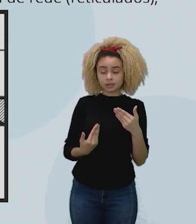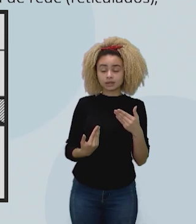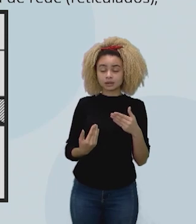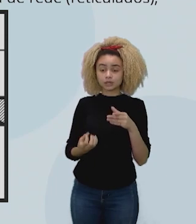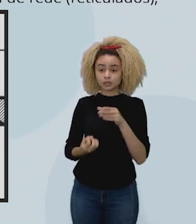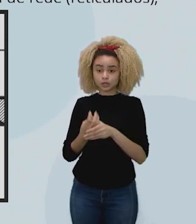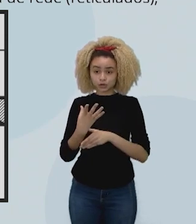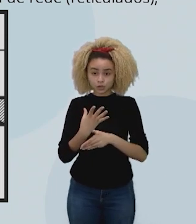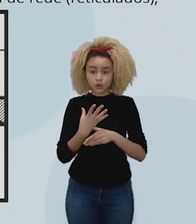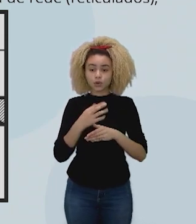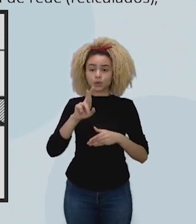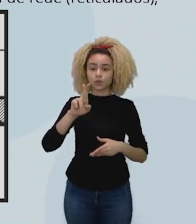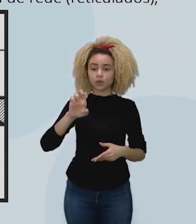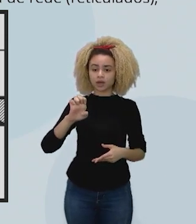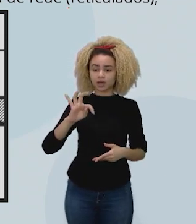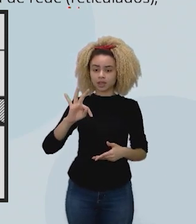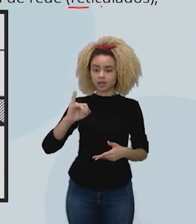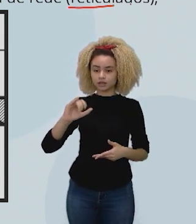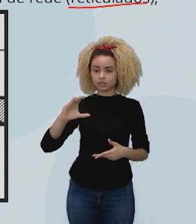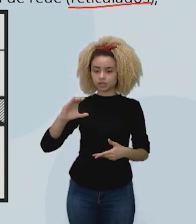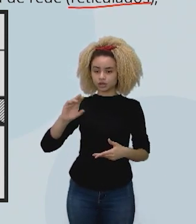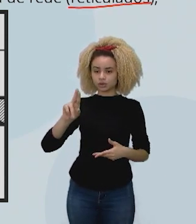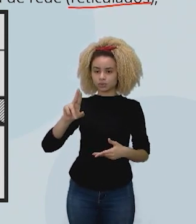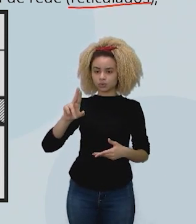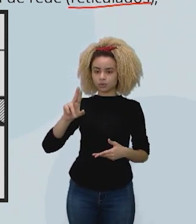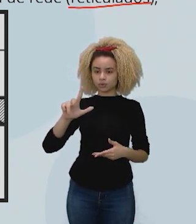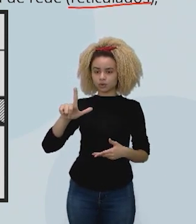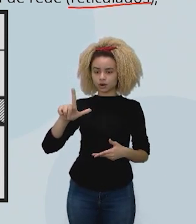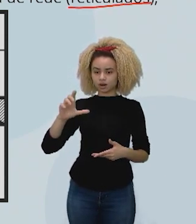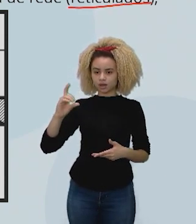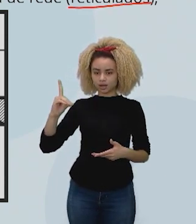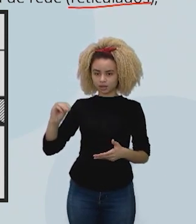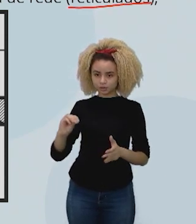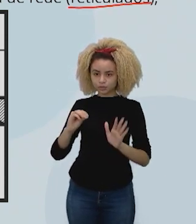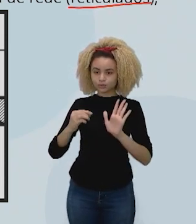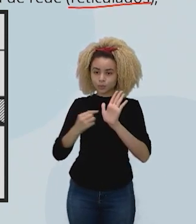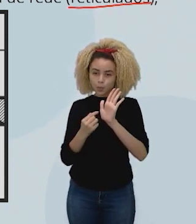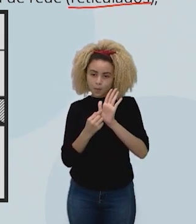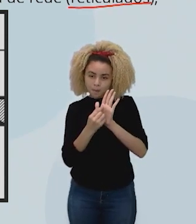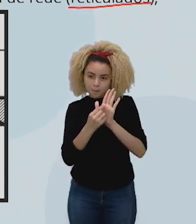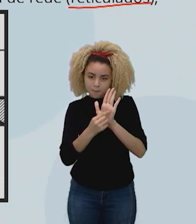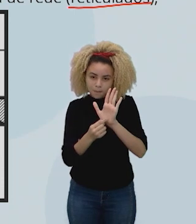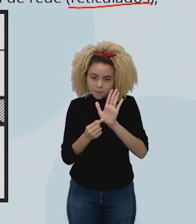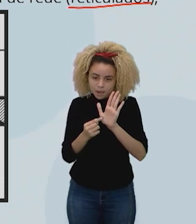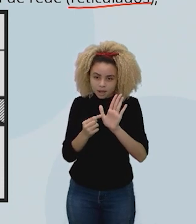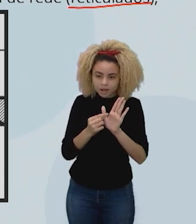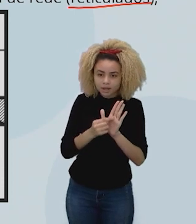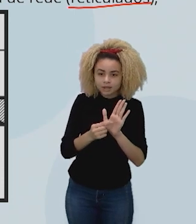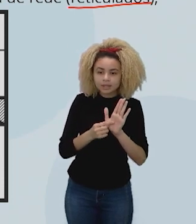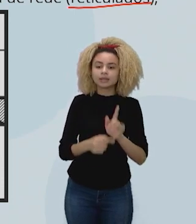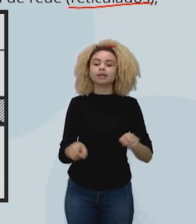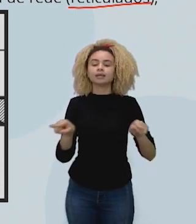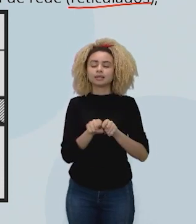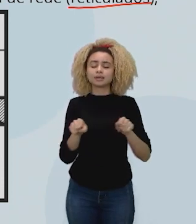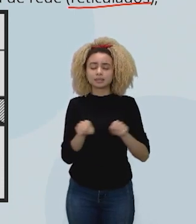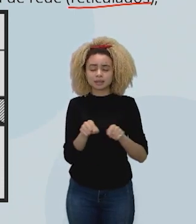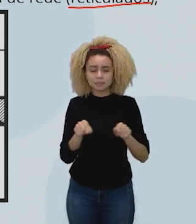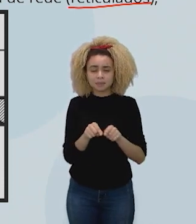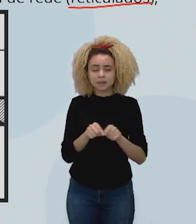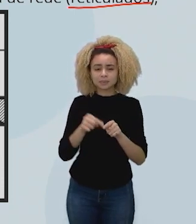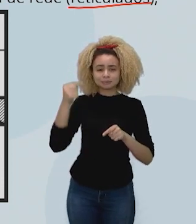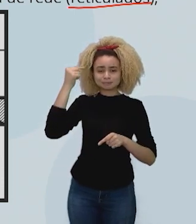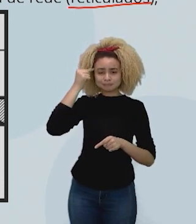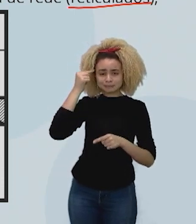questão do reticulado, né, os pontos reticulados, aí o chamado pontilhismo Ben-Day, e ele promovia também a incidência do pensar